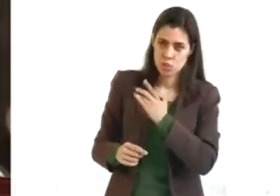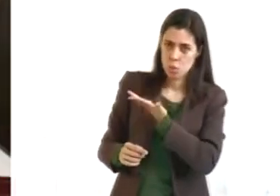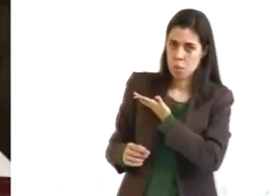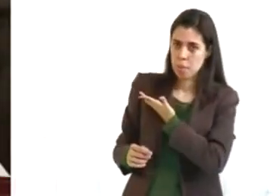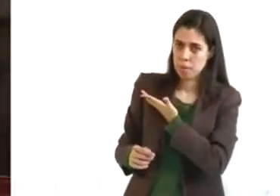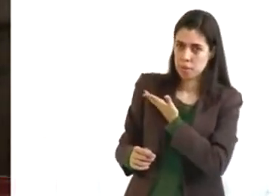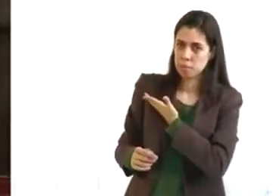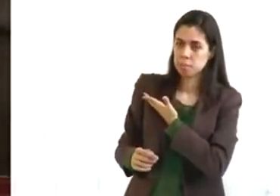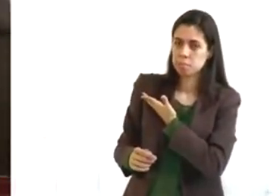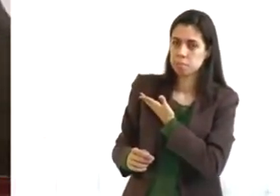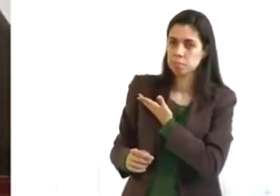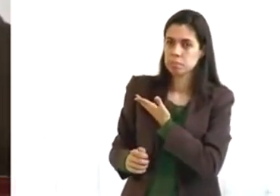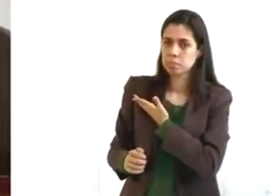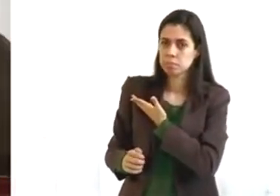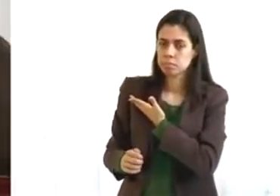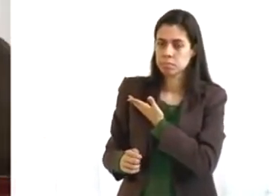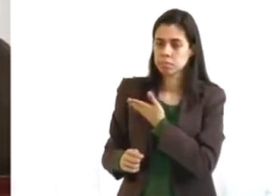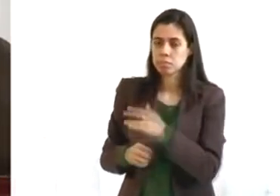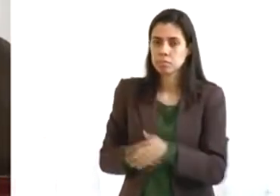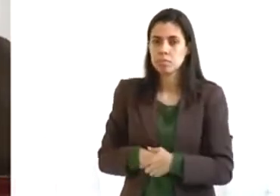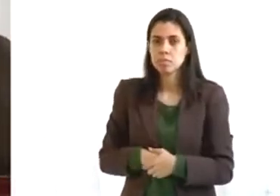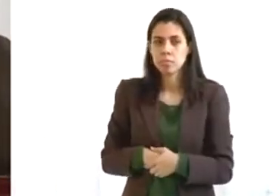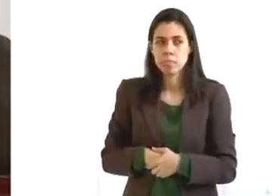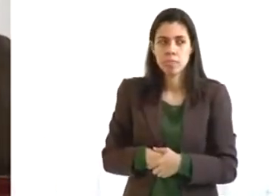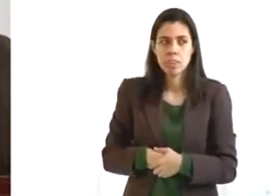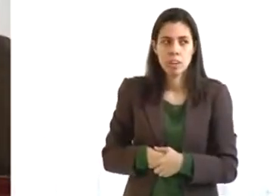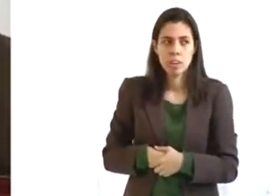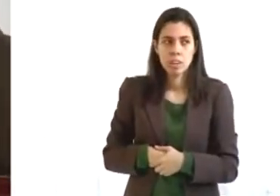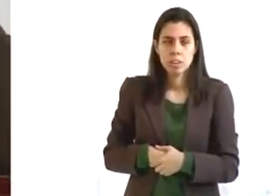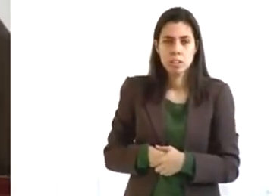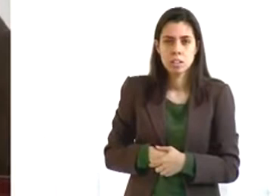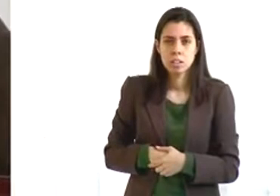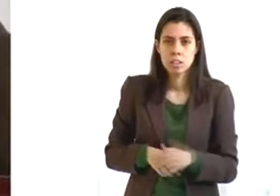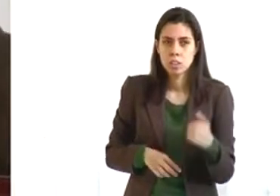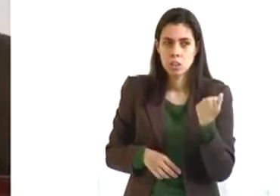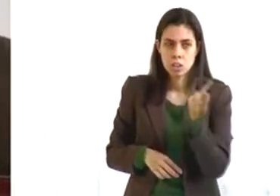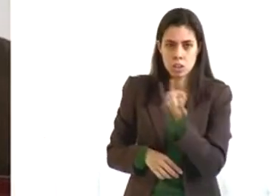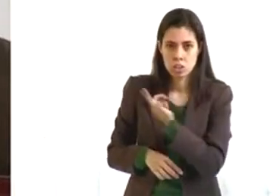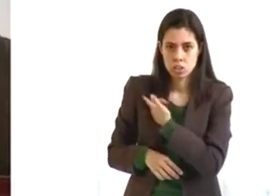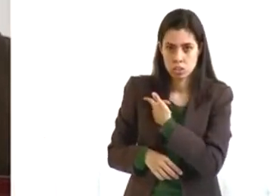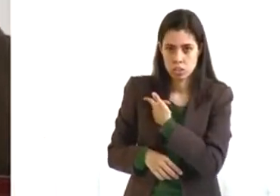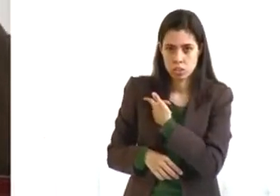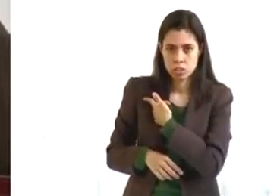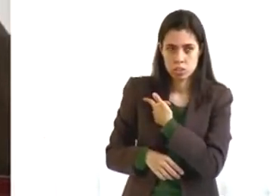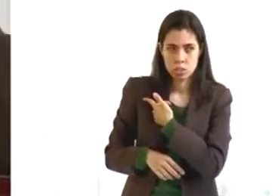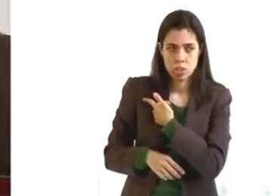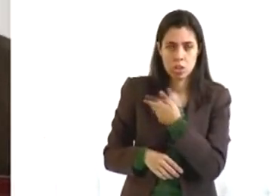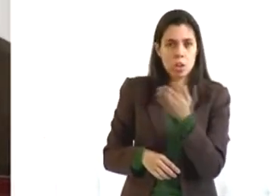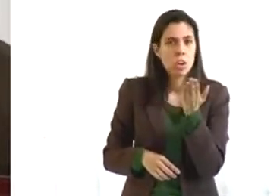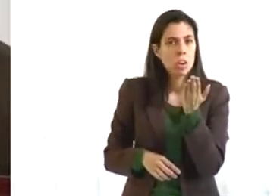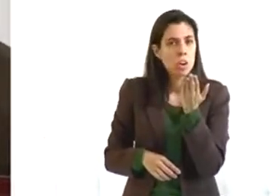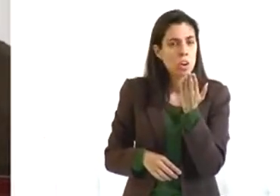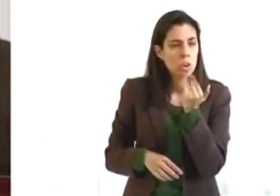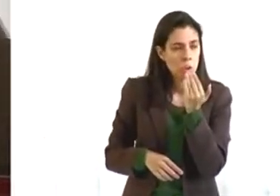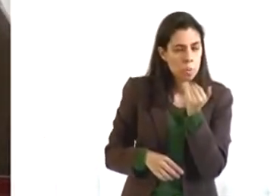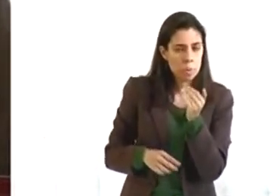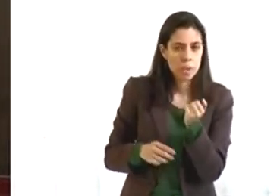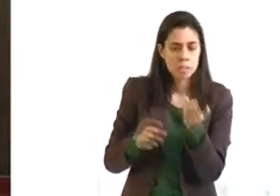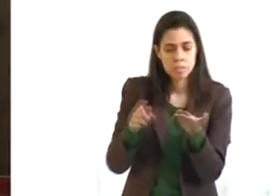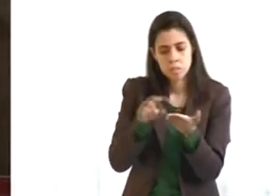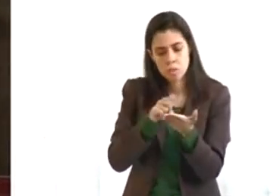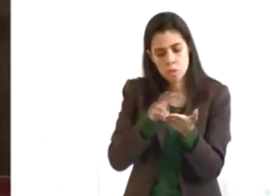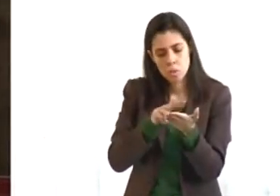trabalha no Ministério dos Gideões, foi muito interessante. Pedimos o prato, pedimos o cardápio primeiro, escolhemos